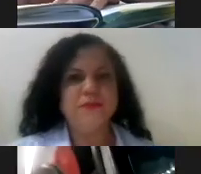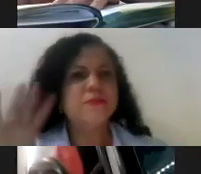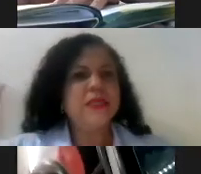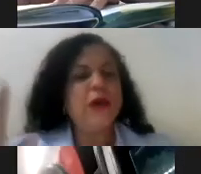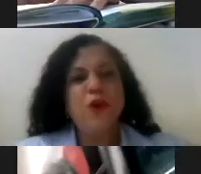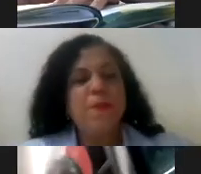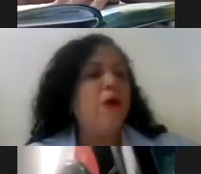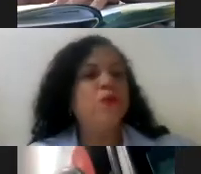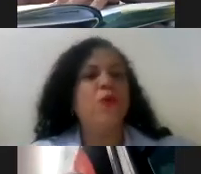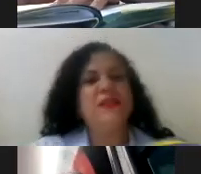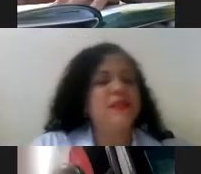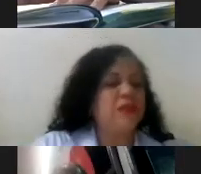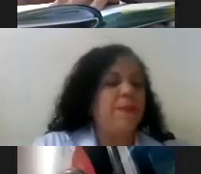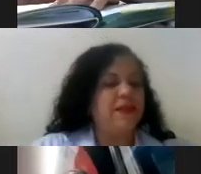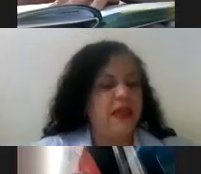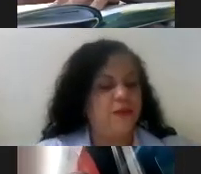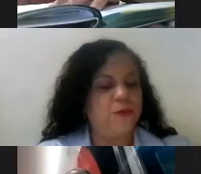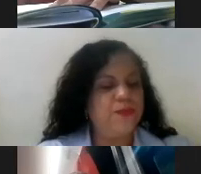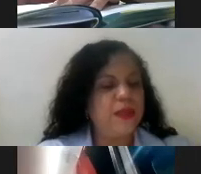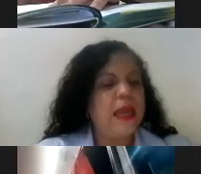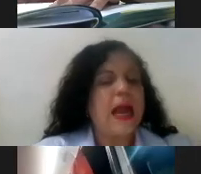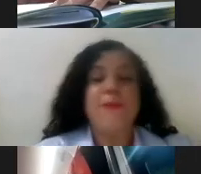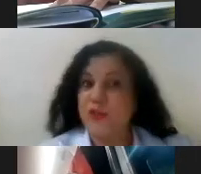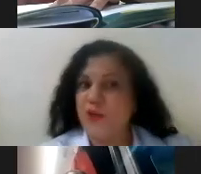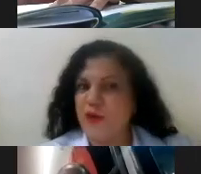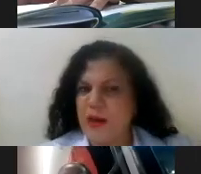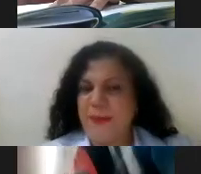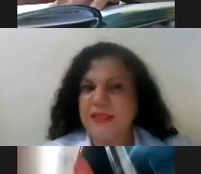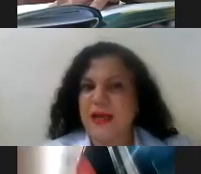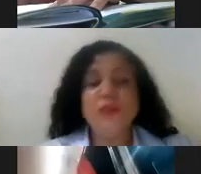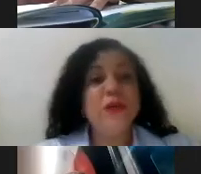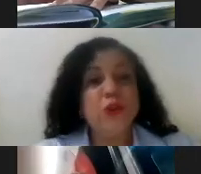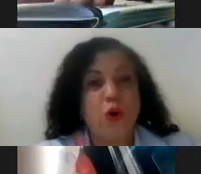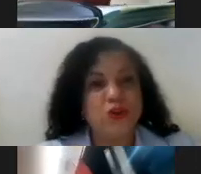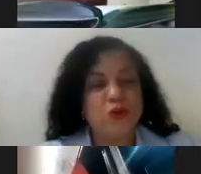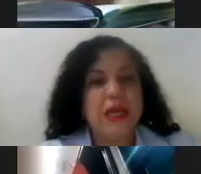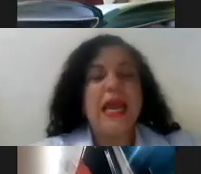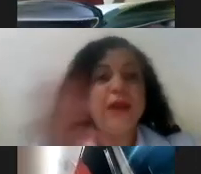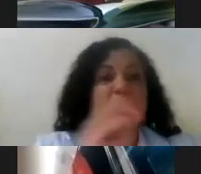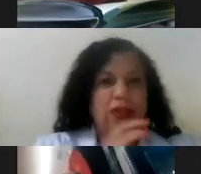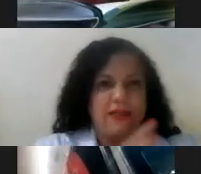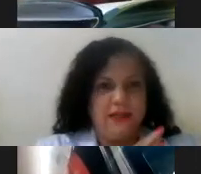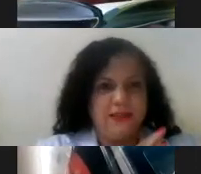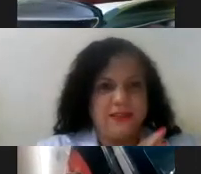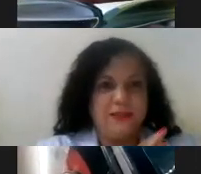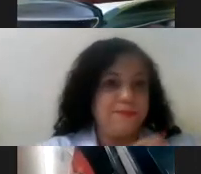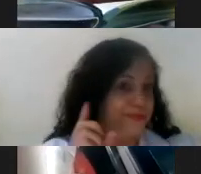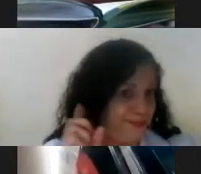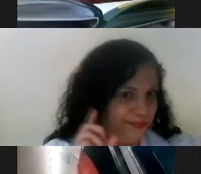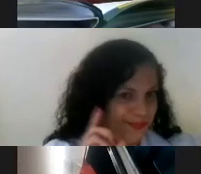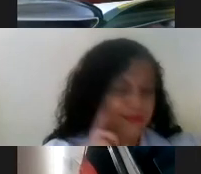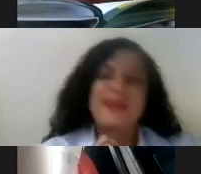valor que é o normal do coração estar batendo? A professora falou na aula passada. E do idoso? É igual ao da